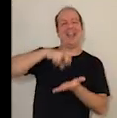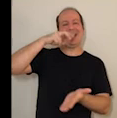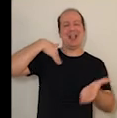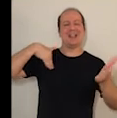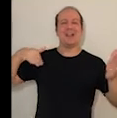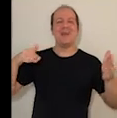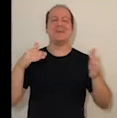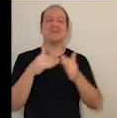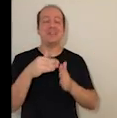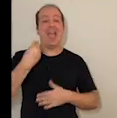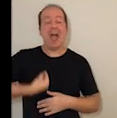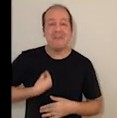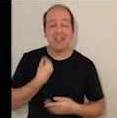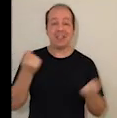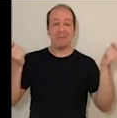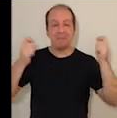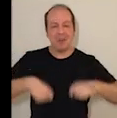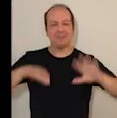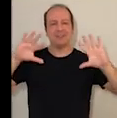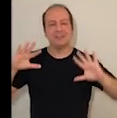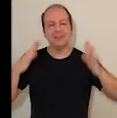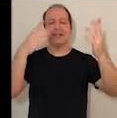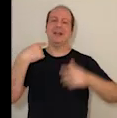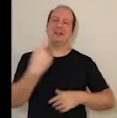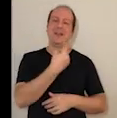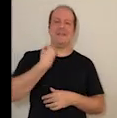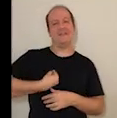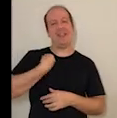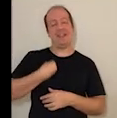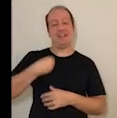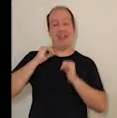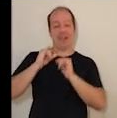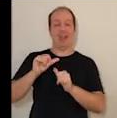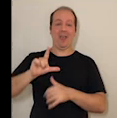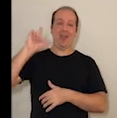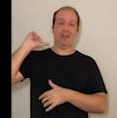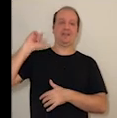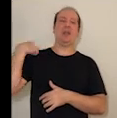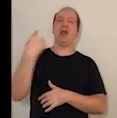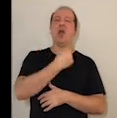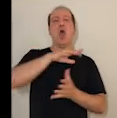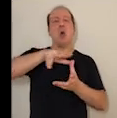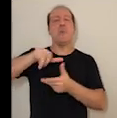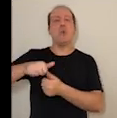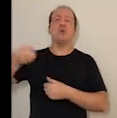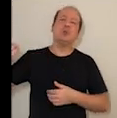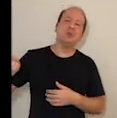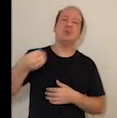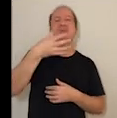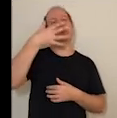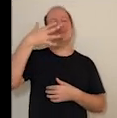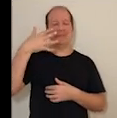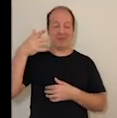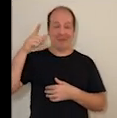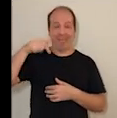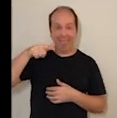gastá-lo, esbanjá-lo, torrá-lo. Que a alegria tome conta de todos, que a vida pulse nossas veias como